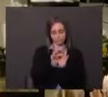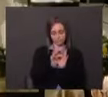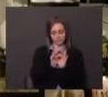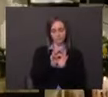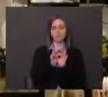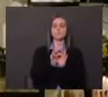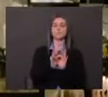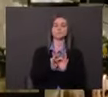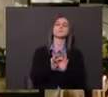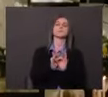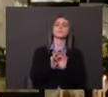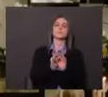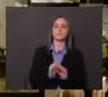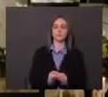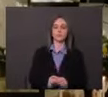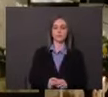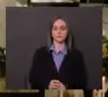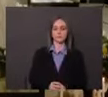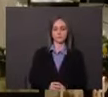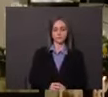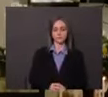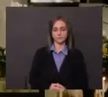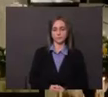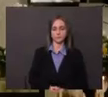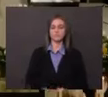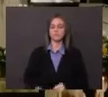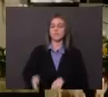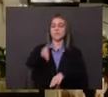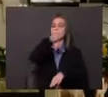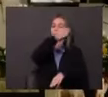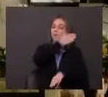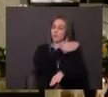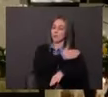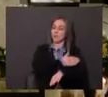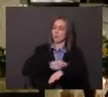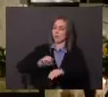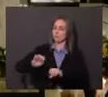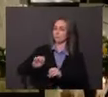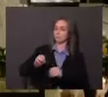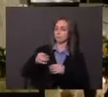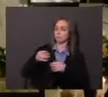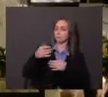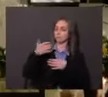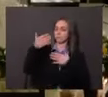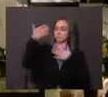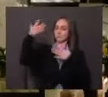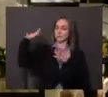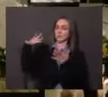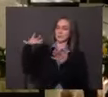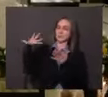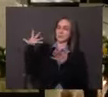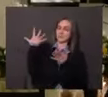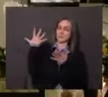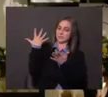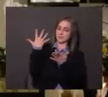Espírito e Santo, se tu tens o princípio e o fim.